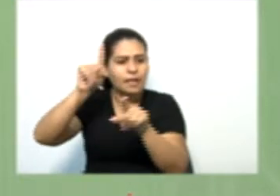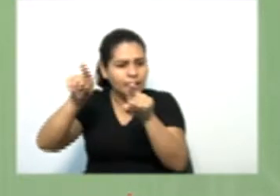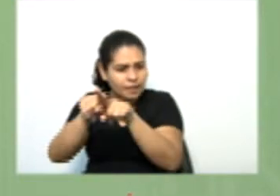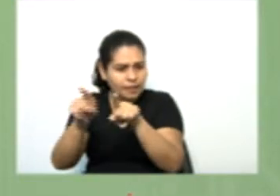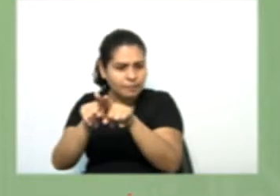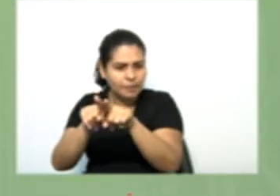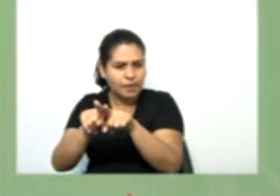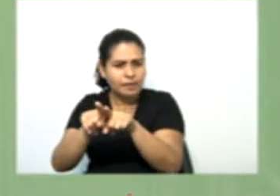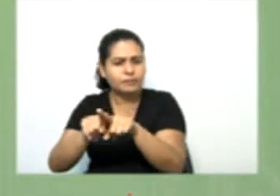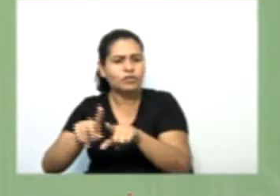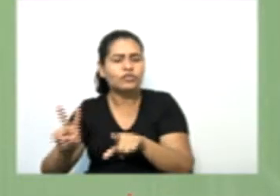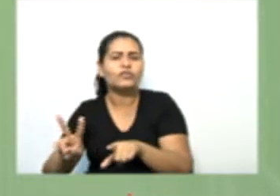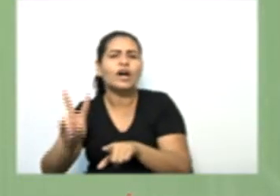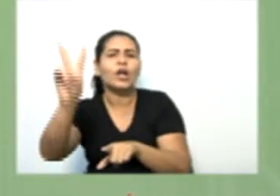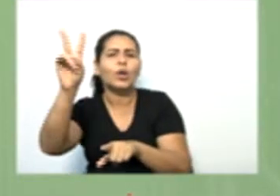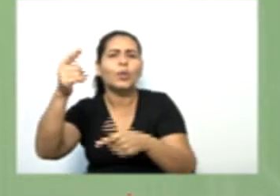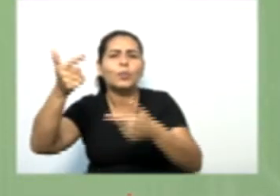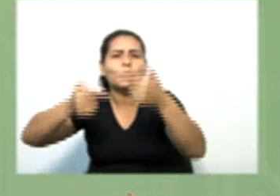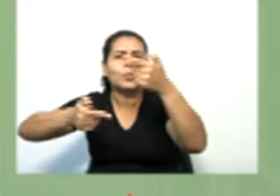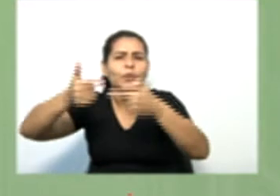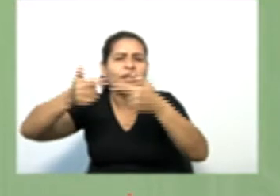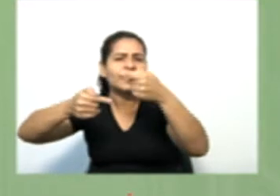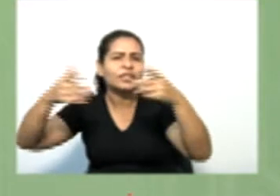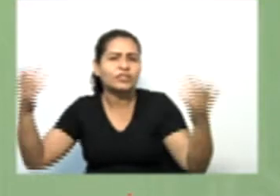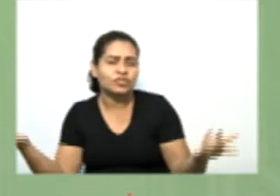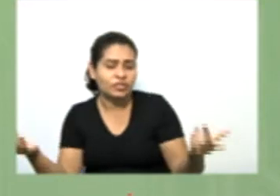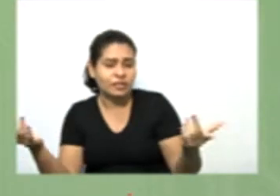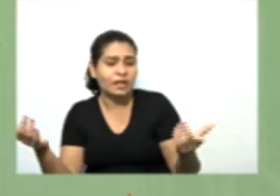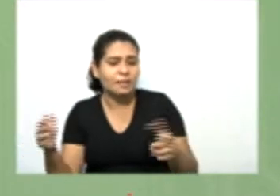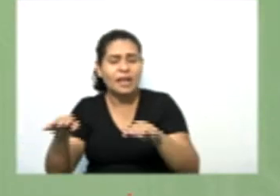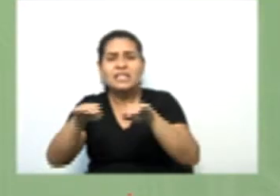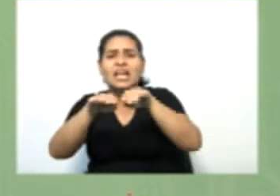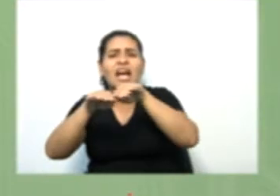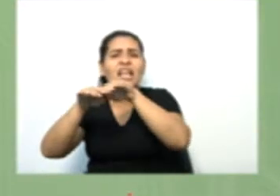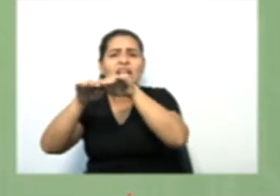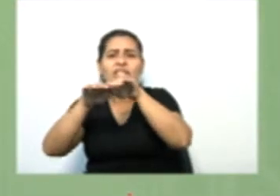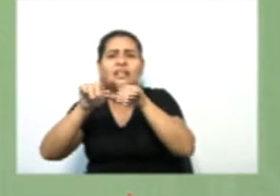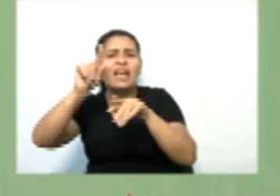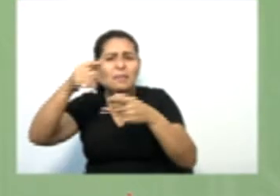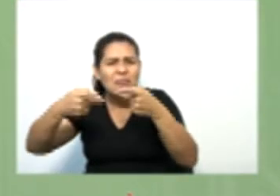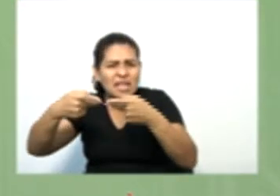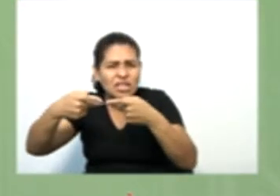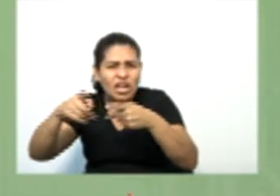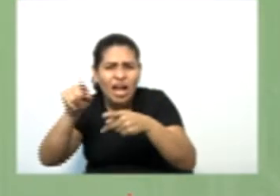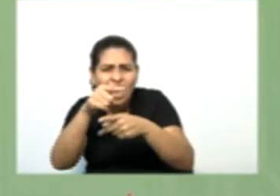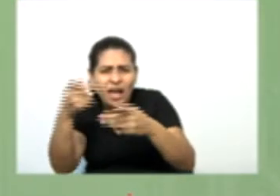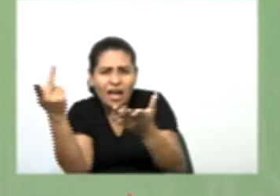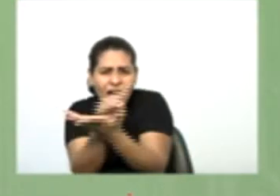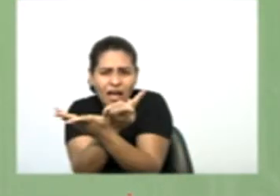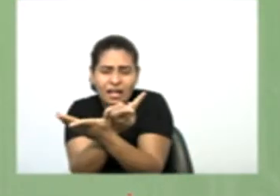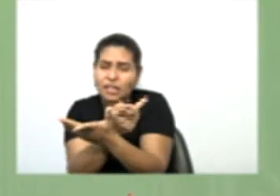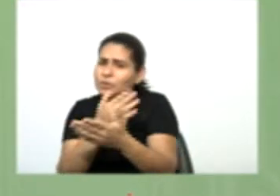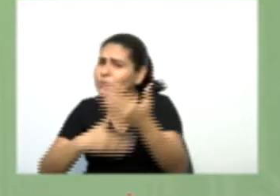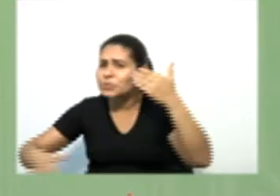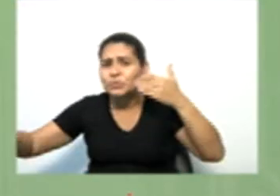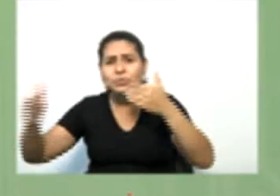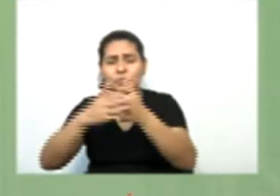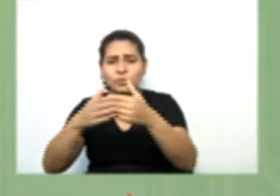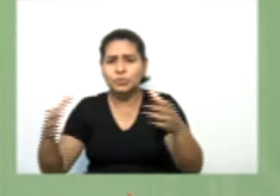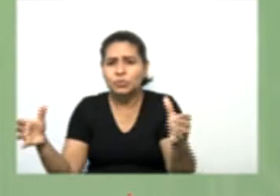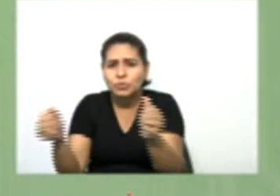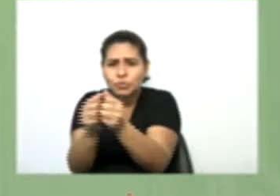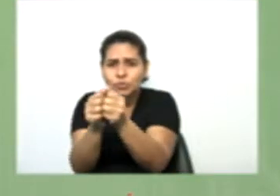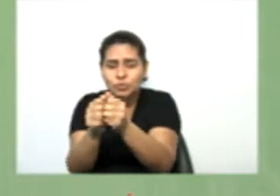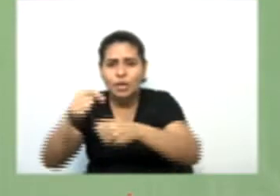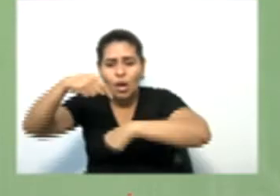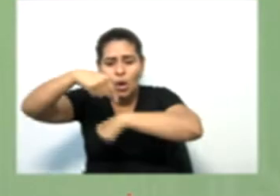políticas de relacionamento. O que está errado? Planejado. Alinhamento é mais do que planejar, é toda uma situação, né, que inclusive tem a ver